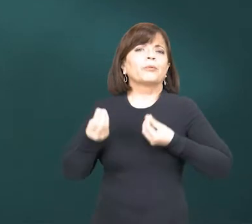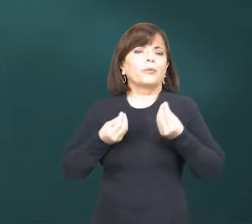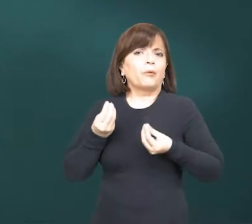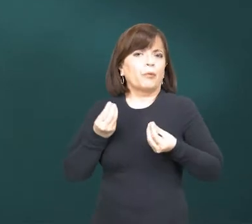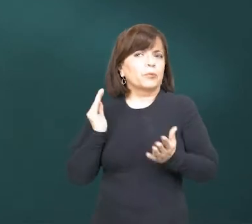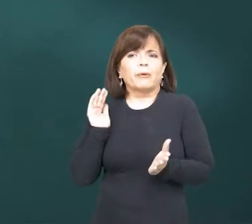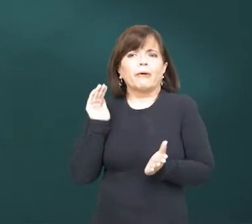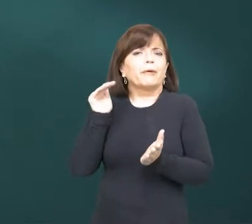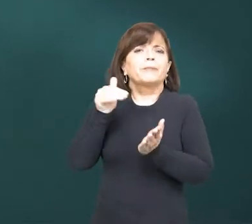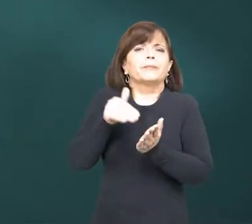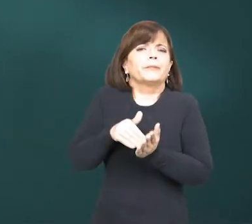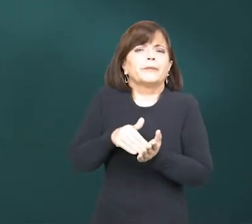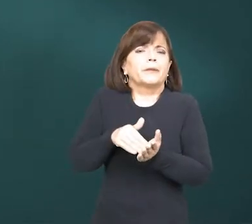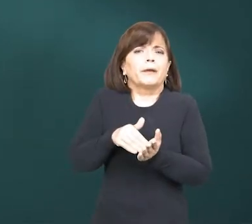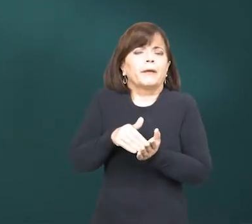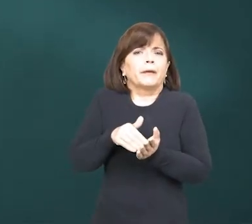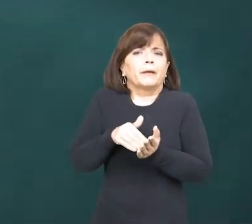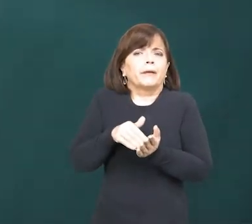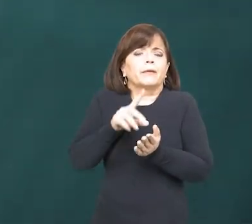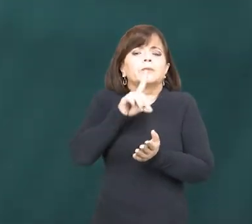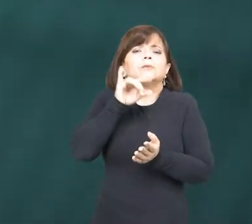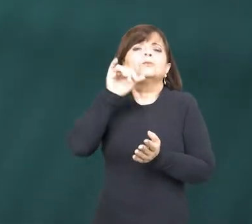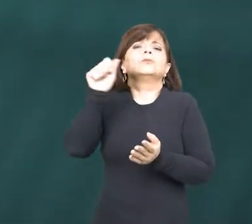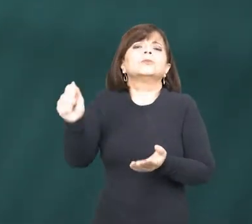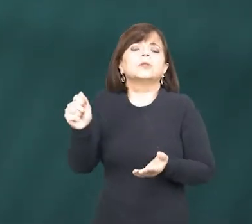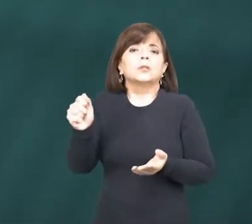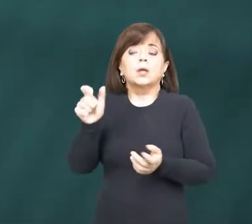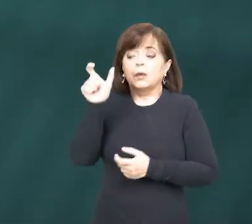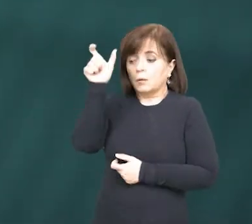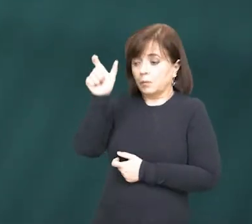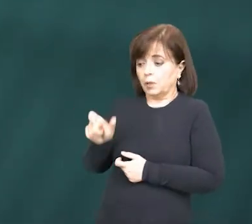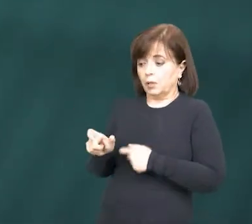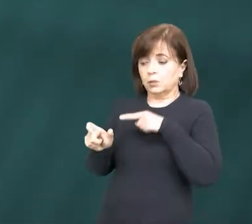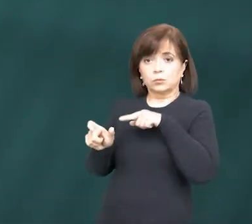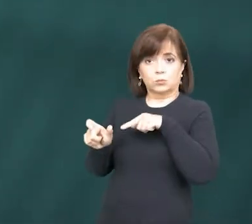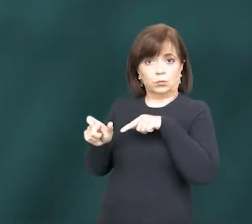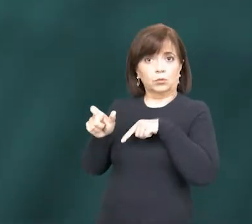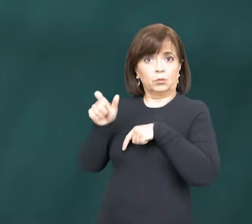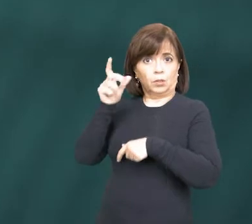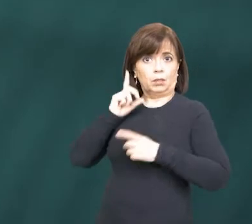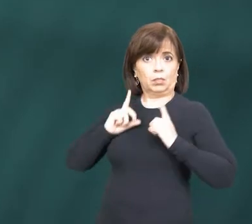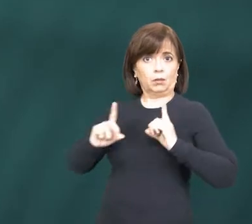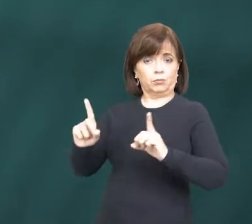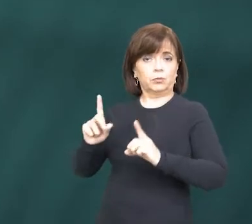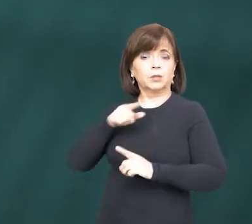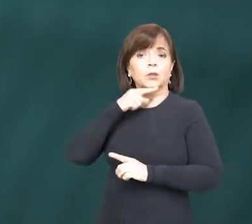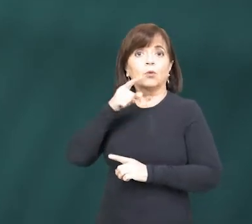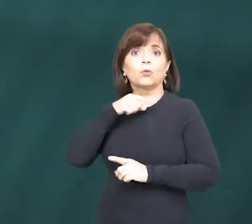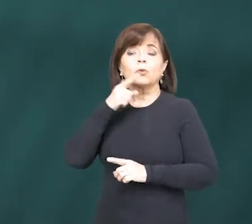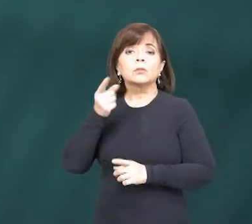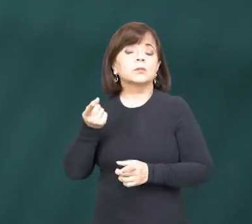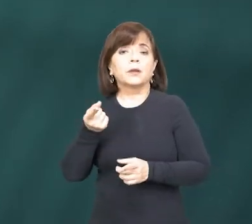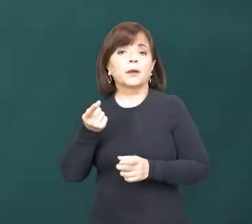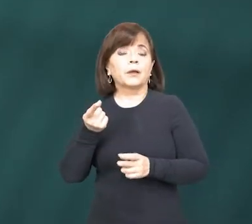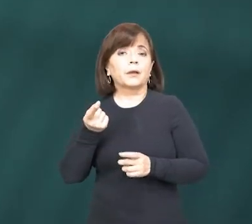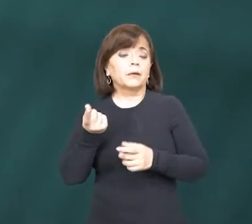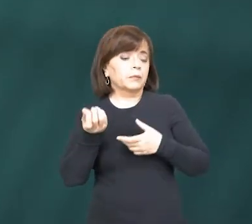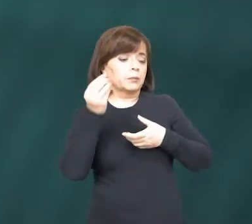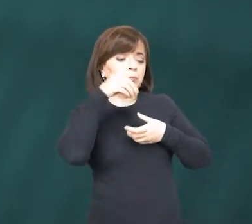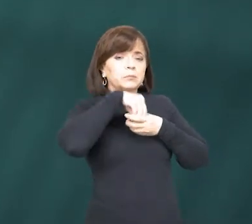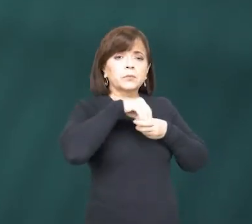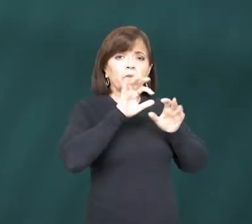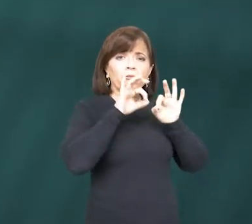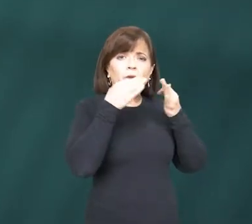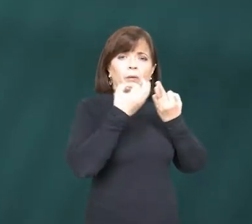até que ponto, né, quando essa pessoa com deficiência não está numa família com uma